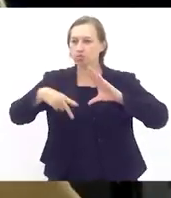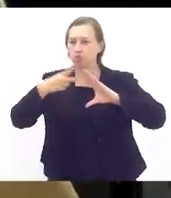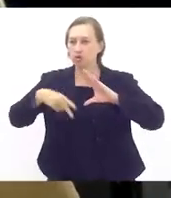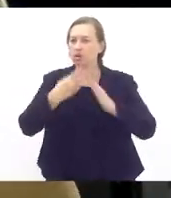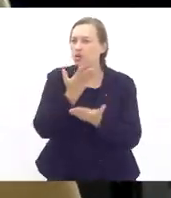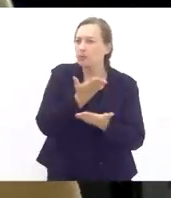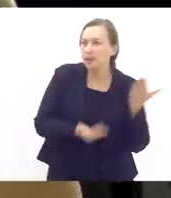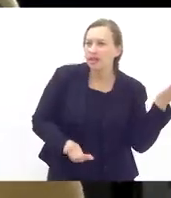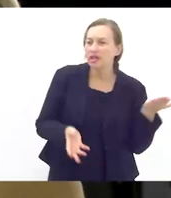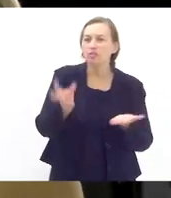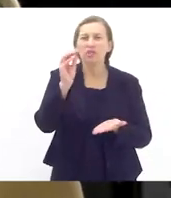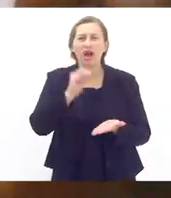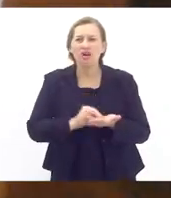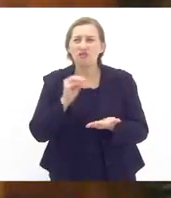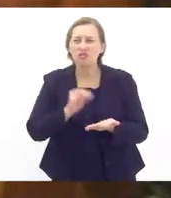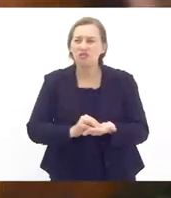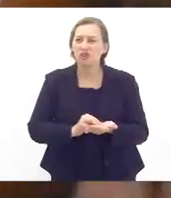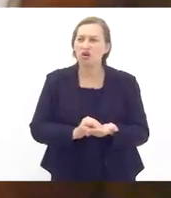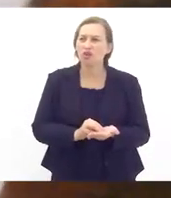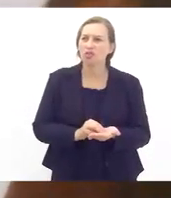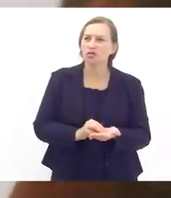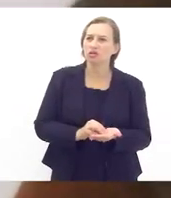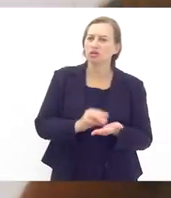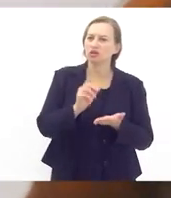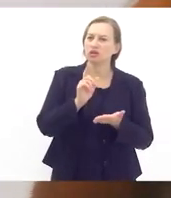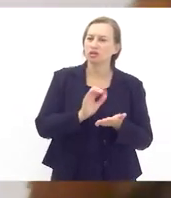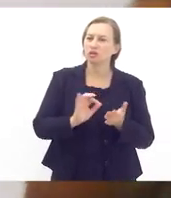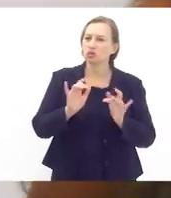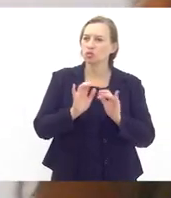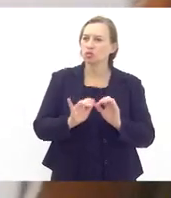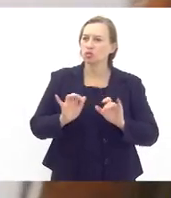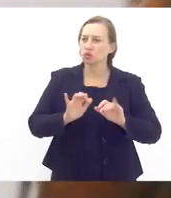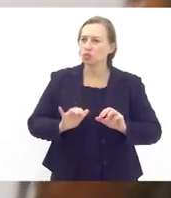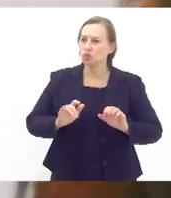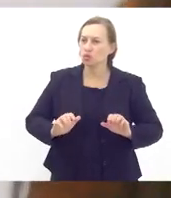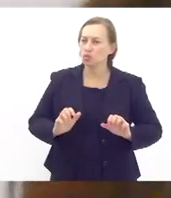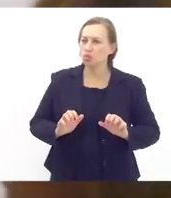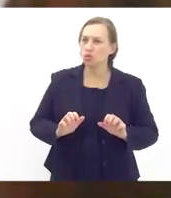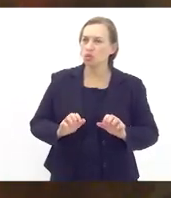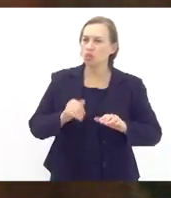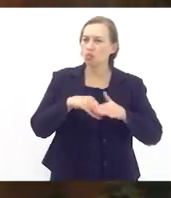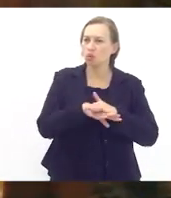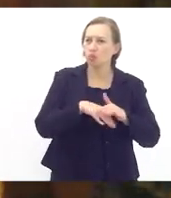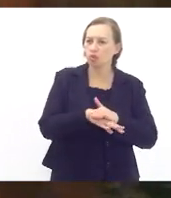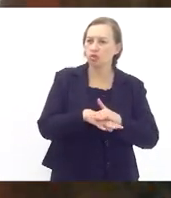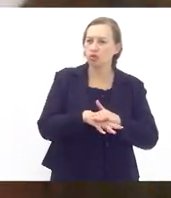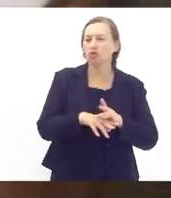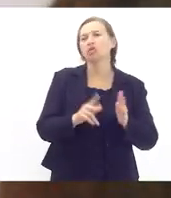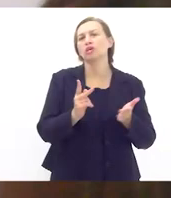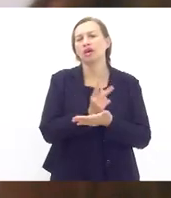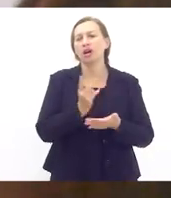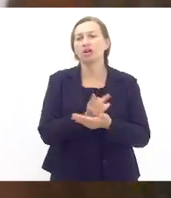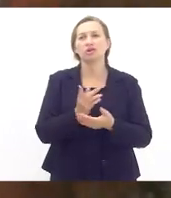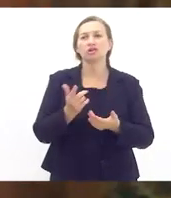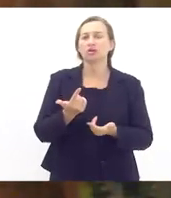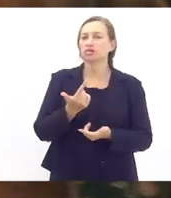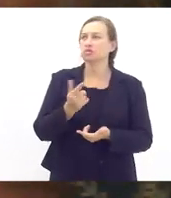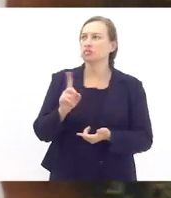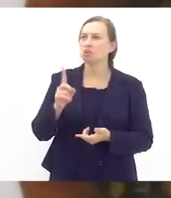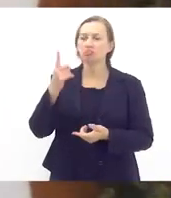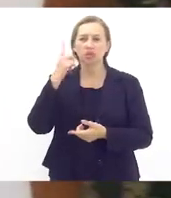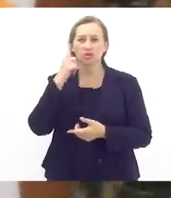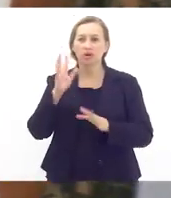pela falta de estar digitado armazenado de forma adequada então isso não estava no nosso radar